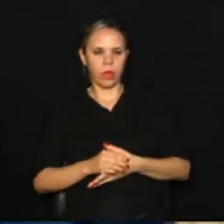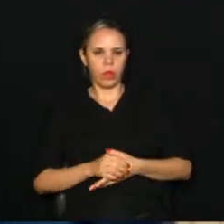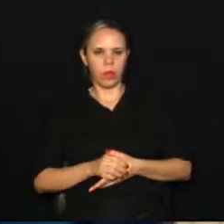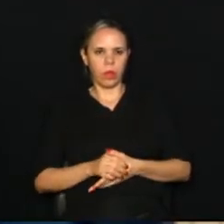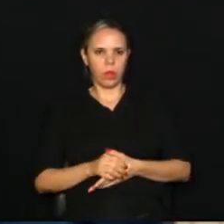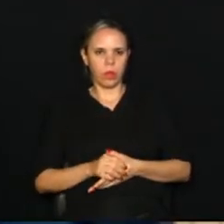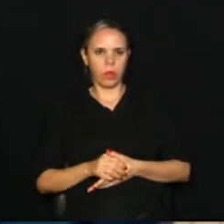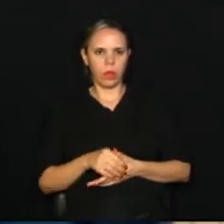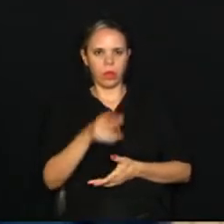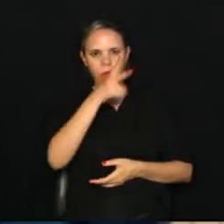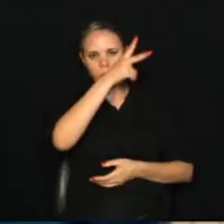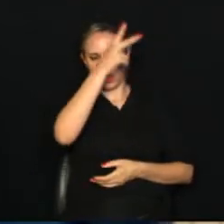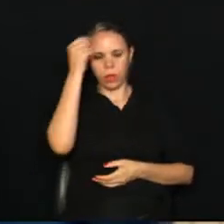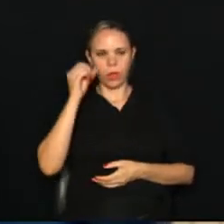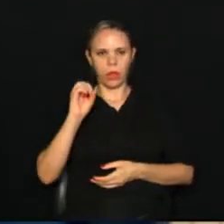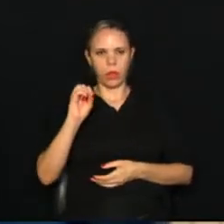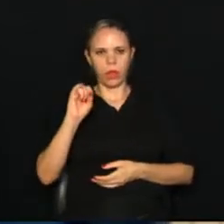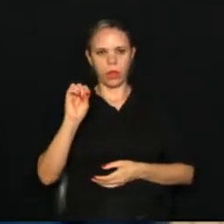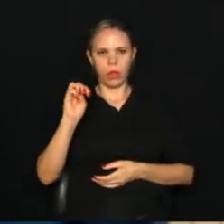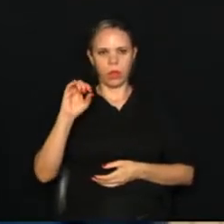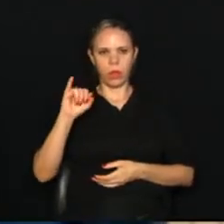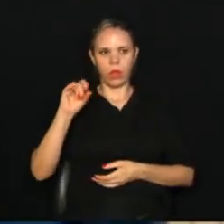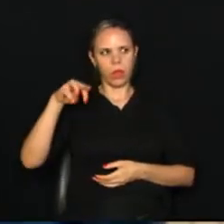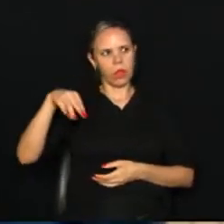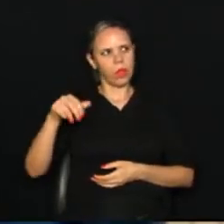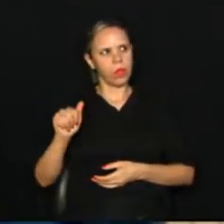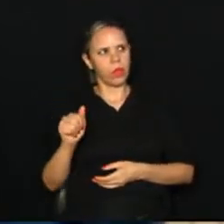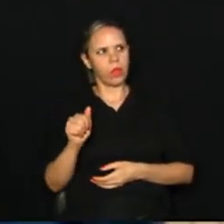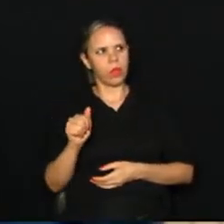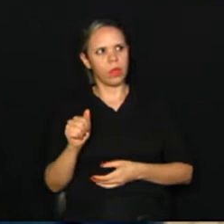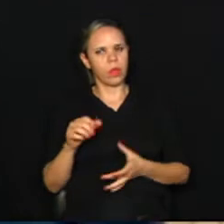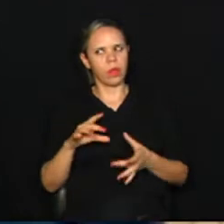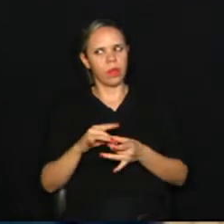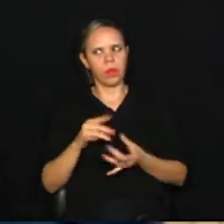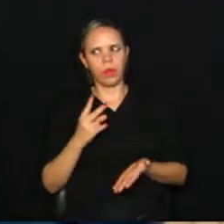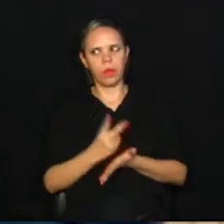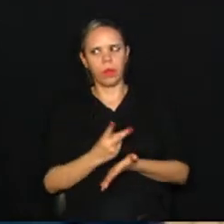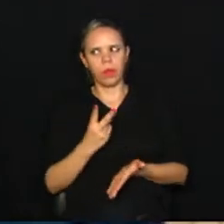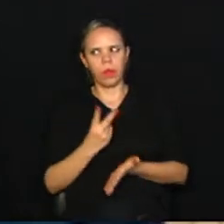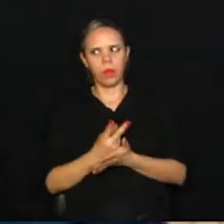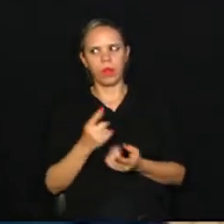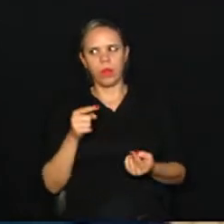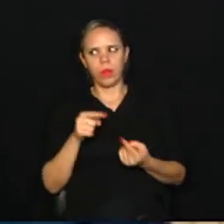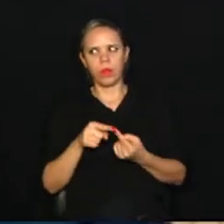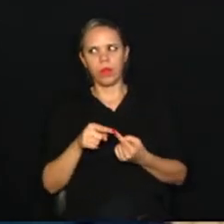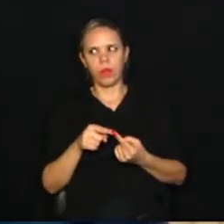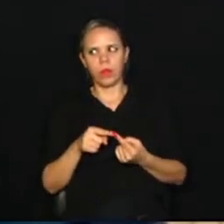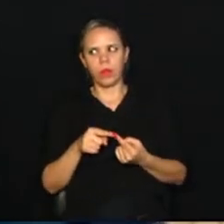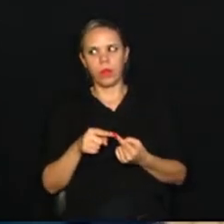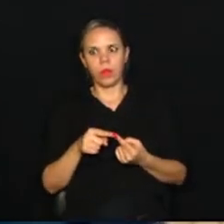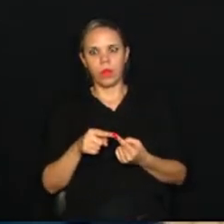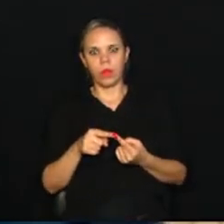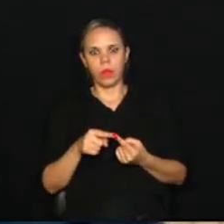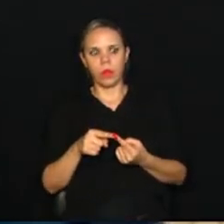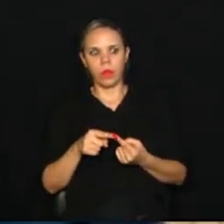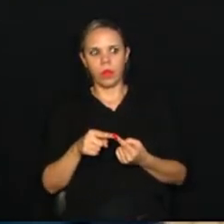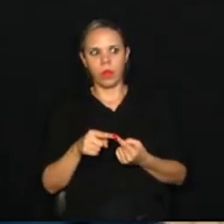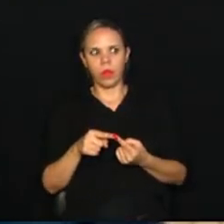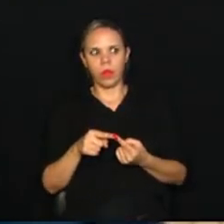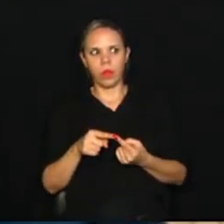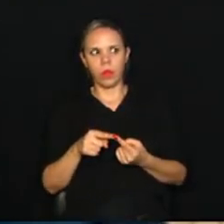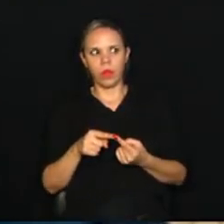que a Prefeitura e a IMA estejam conjugados dentro do mesmo objetivo. Bom, nós temos